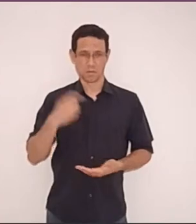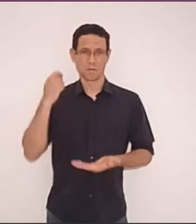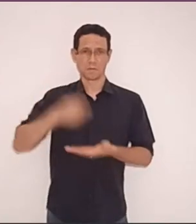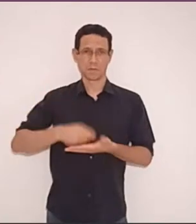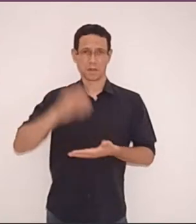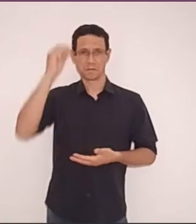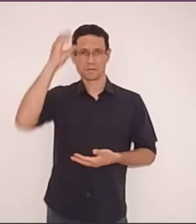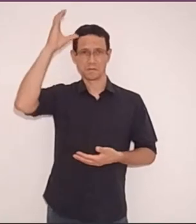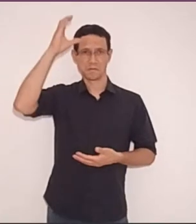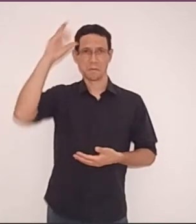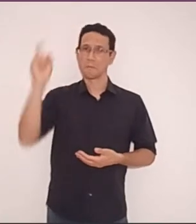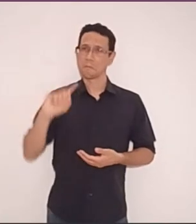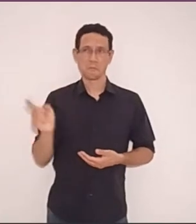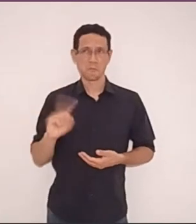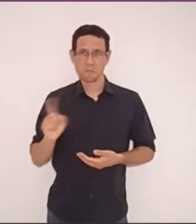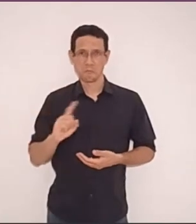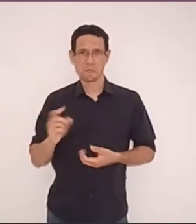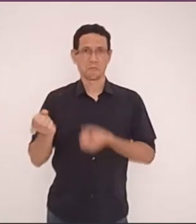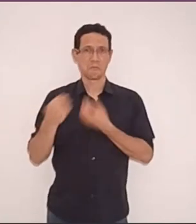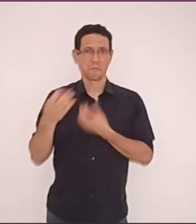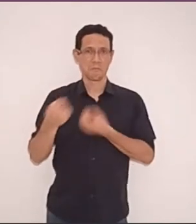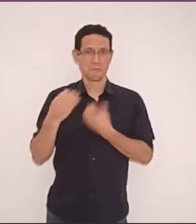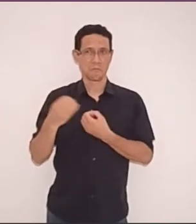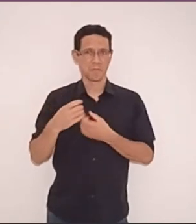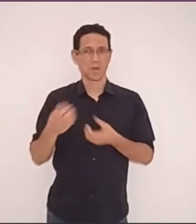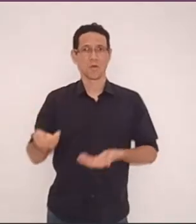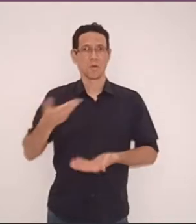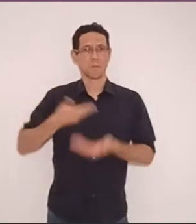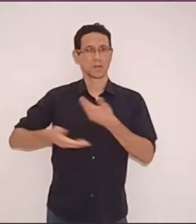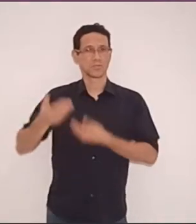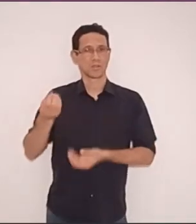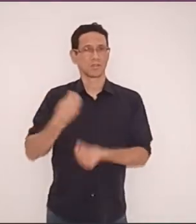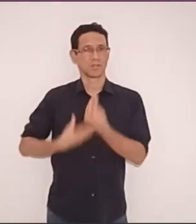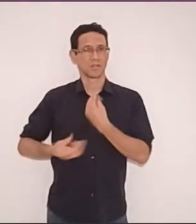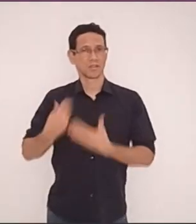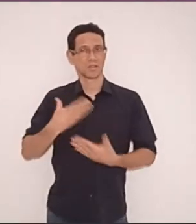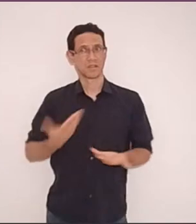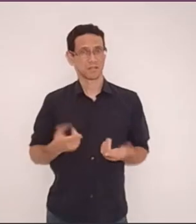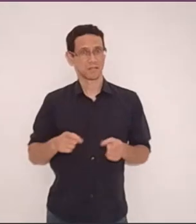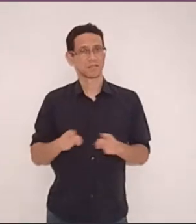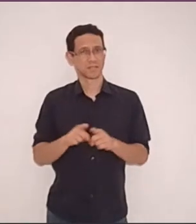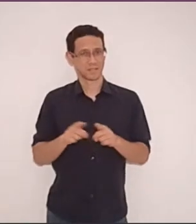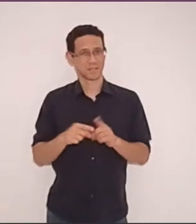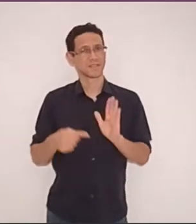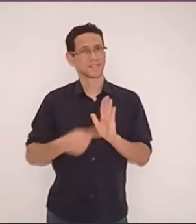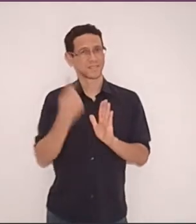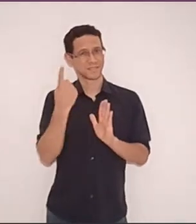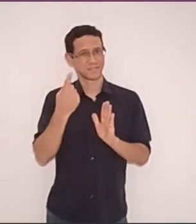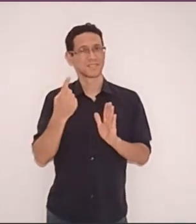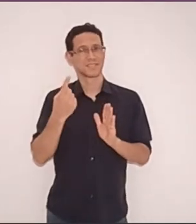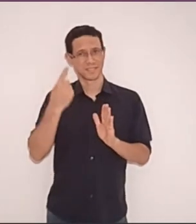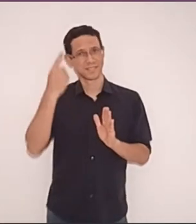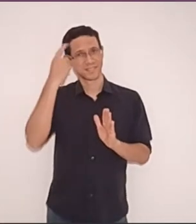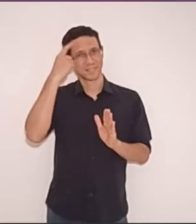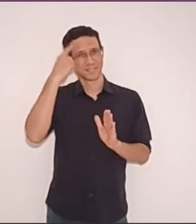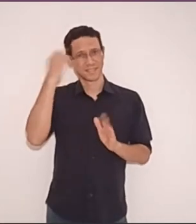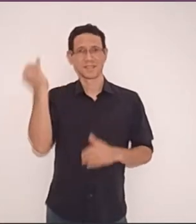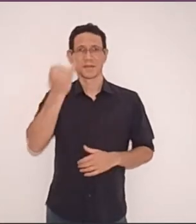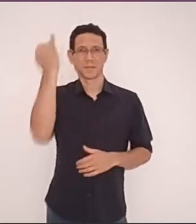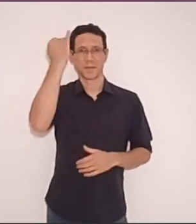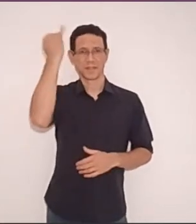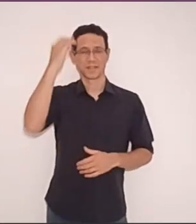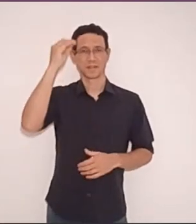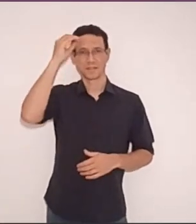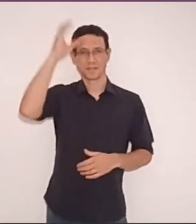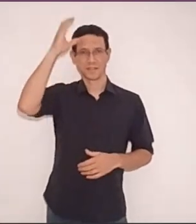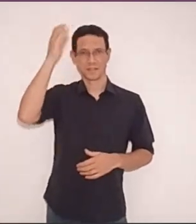saber vou saber que eu não sabia compartilhar então primeiro vamo desmercantilizar o sabia Vamos ensinar de